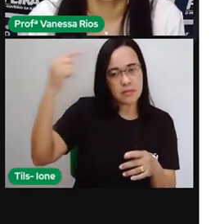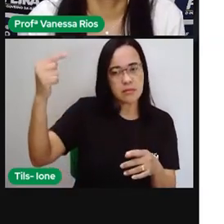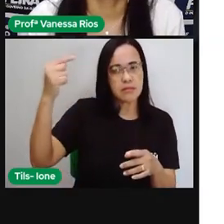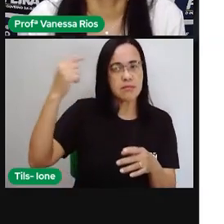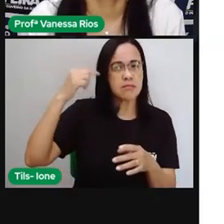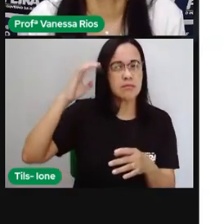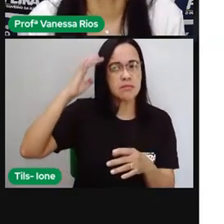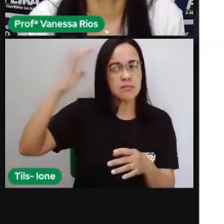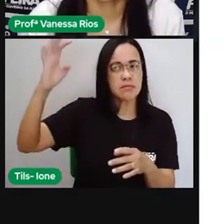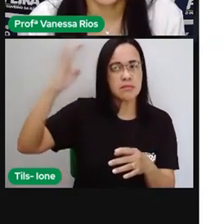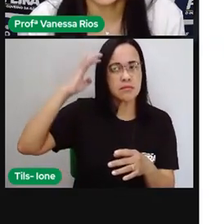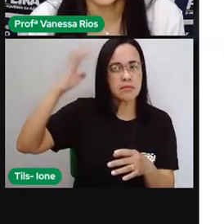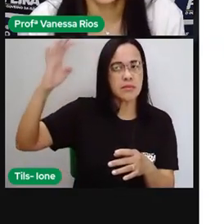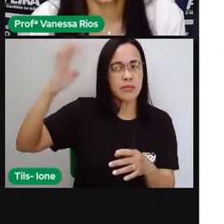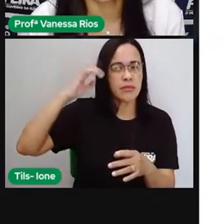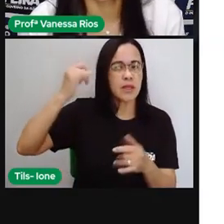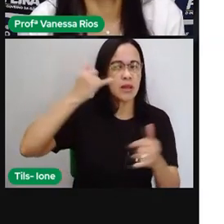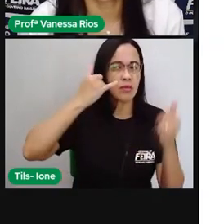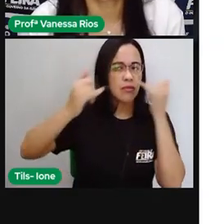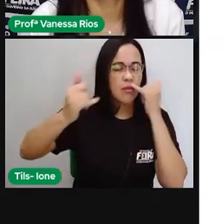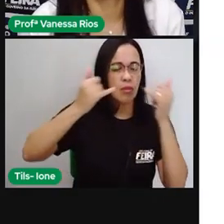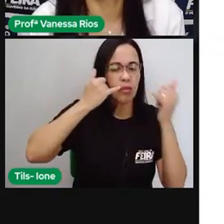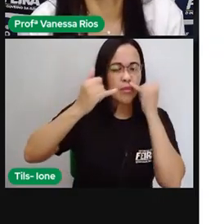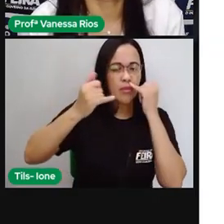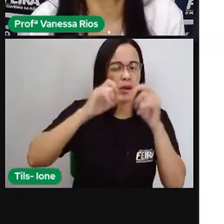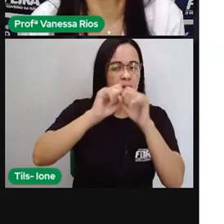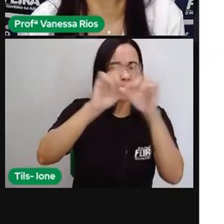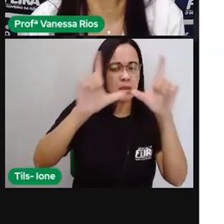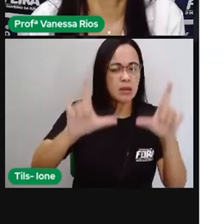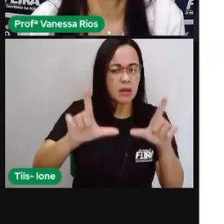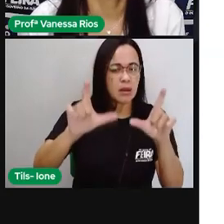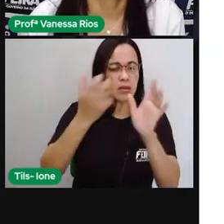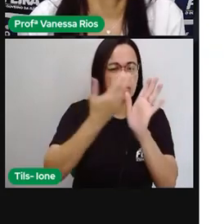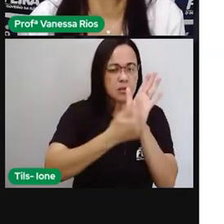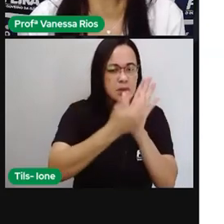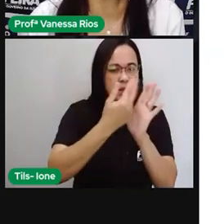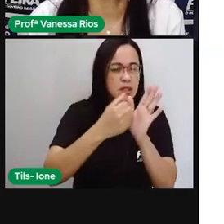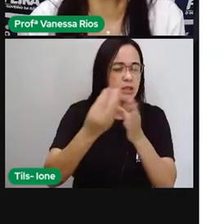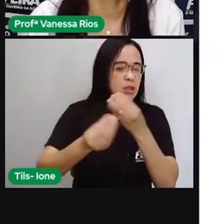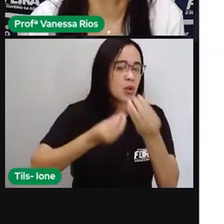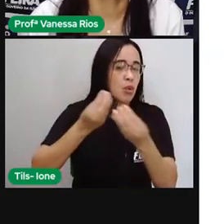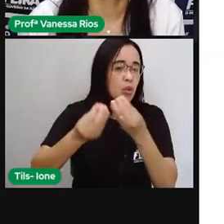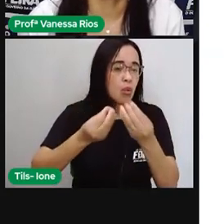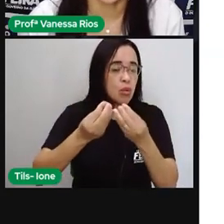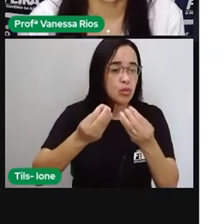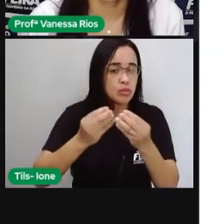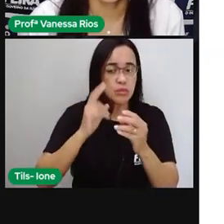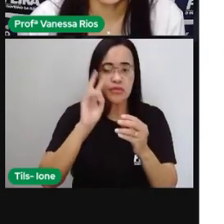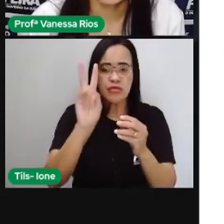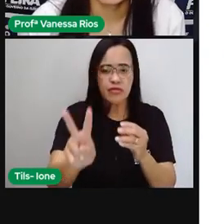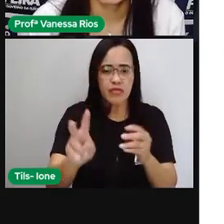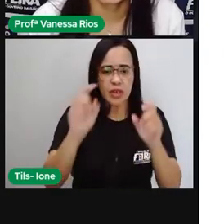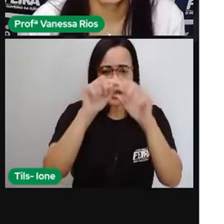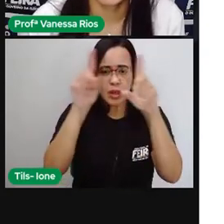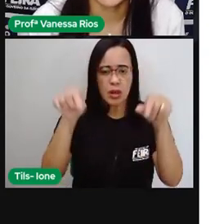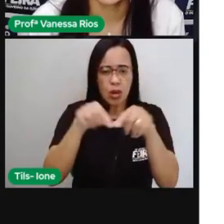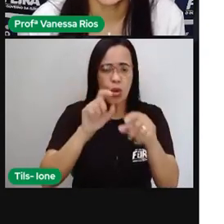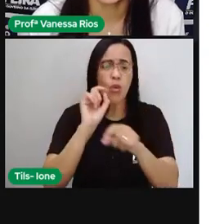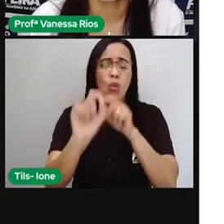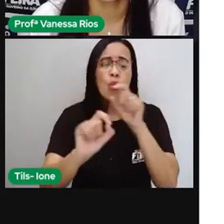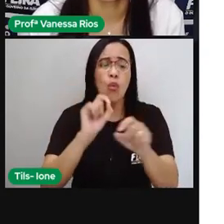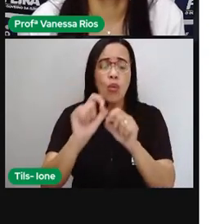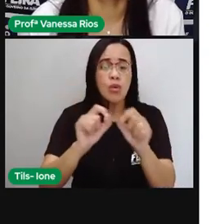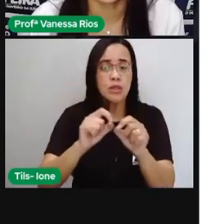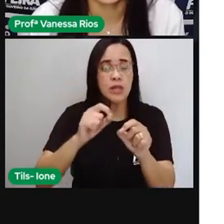reflitam, né, sobre as informações que essa tela pode lhe trazer. O que é que vocês veem no quadro?